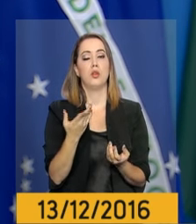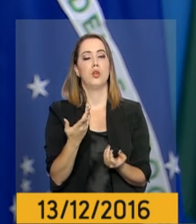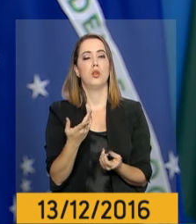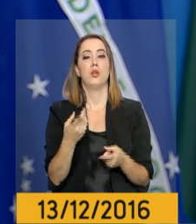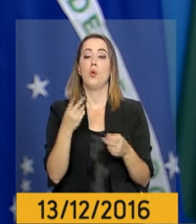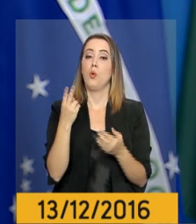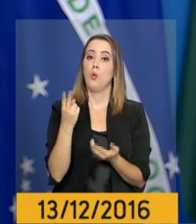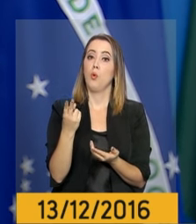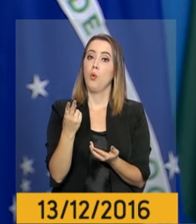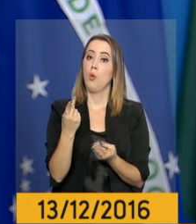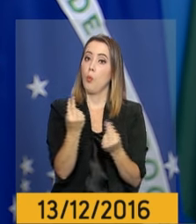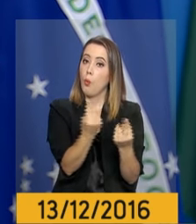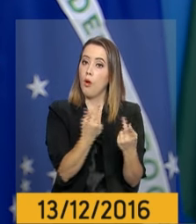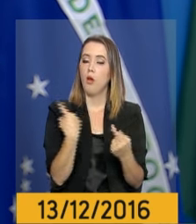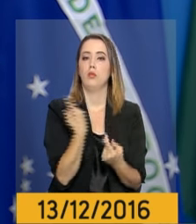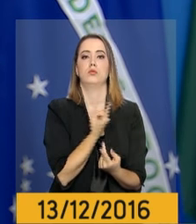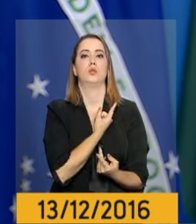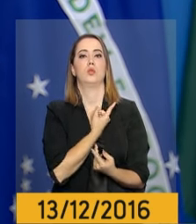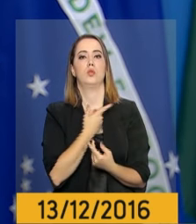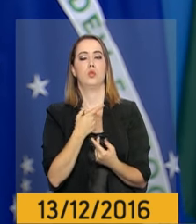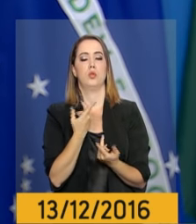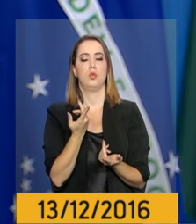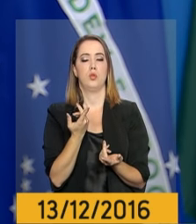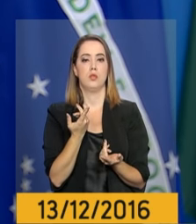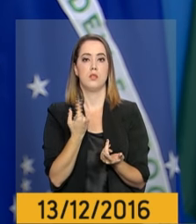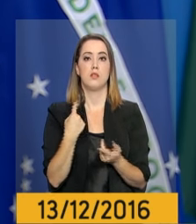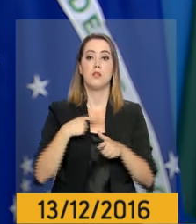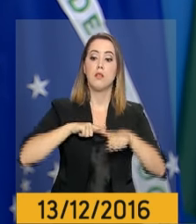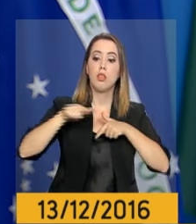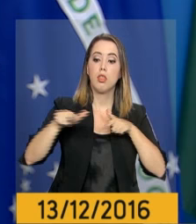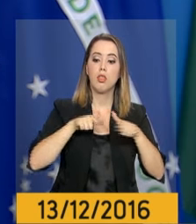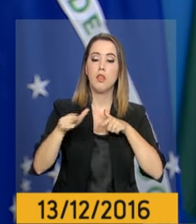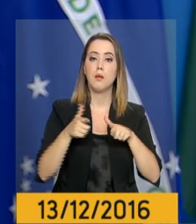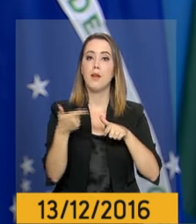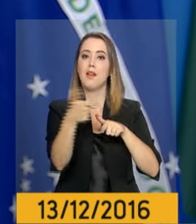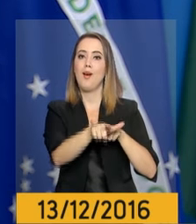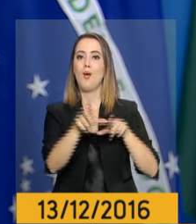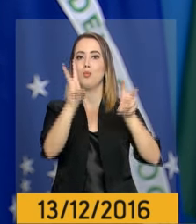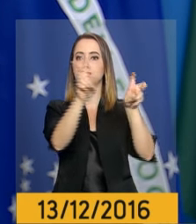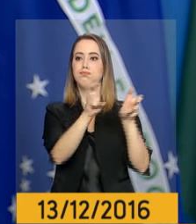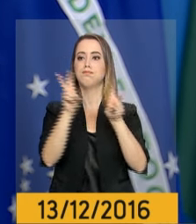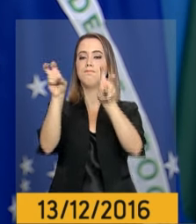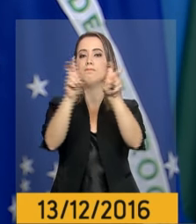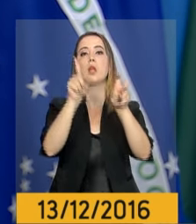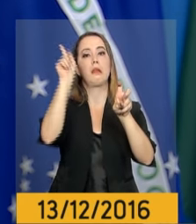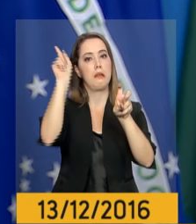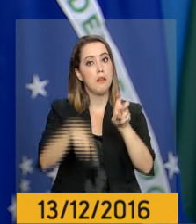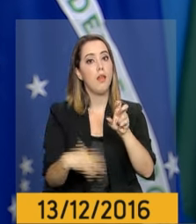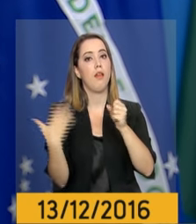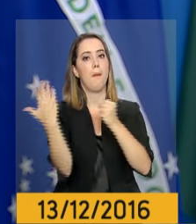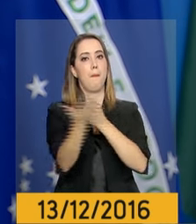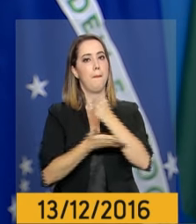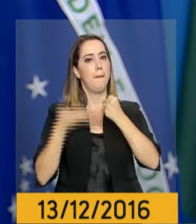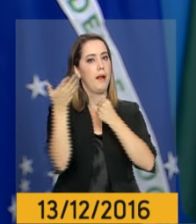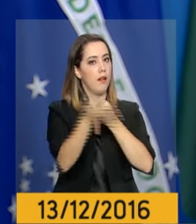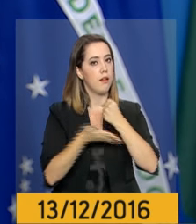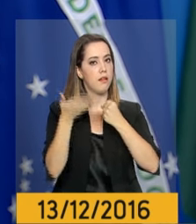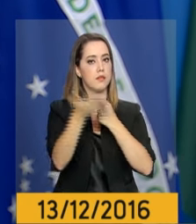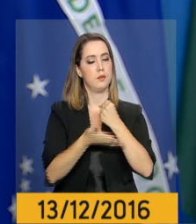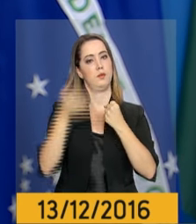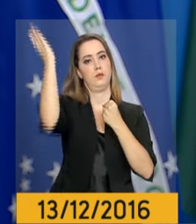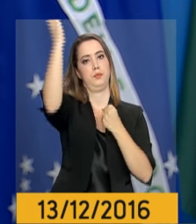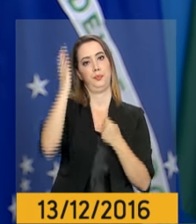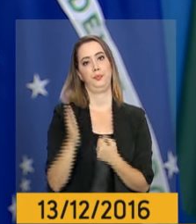trataremos ou não trataríamos, como vamos tratar de outros temas ainda fundamentais para o Estado